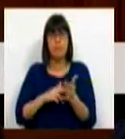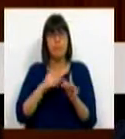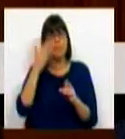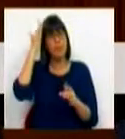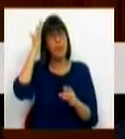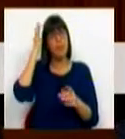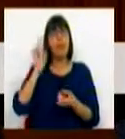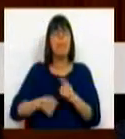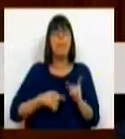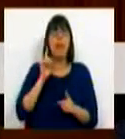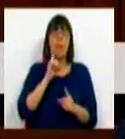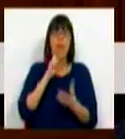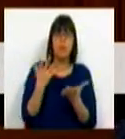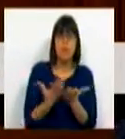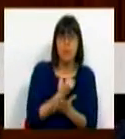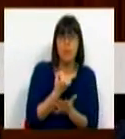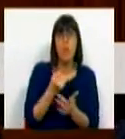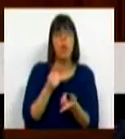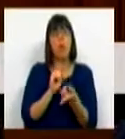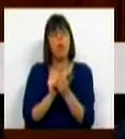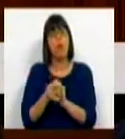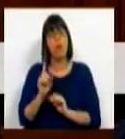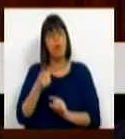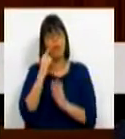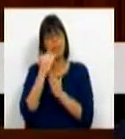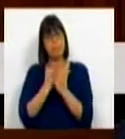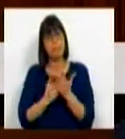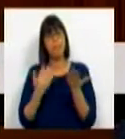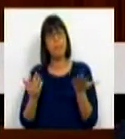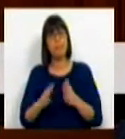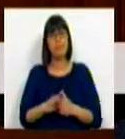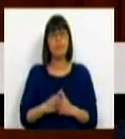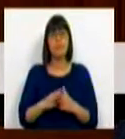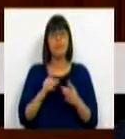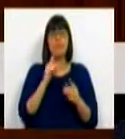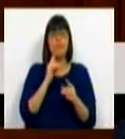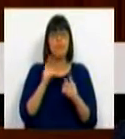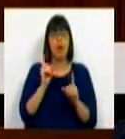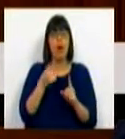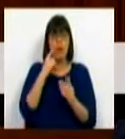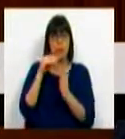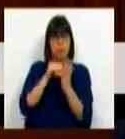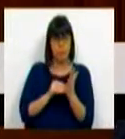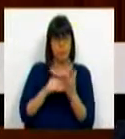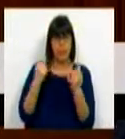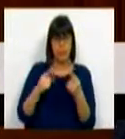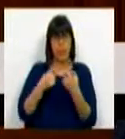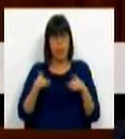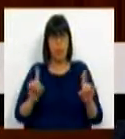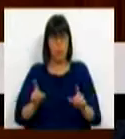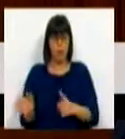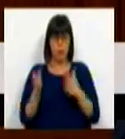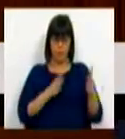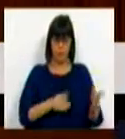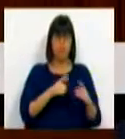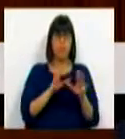estimar qual é que é o valor recuperável face àquilo que está restado e daí registar-se a imparidade. Por outro lado, temos a vertente